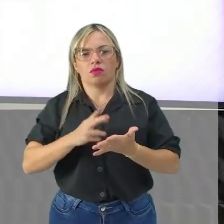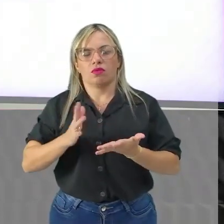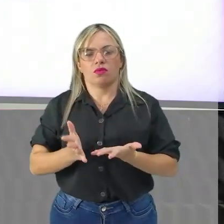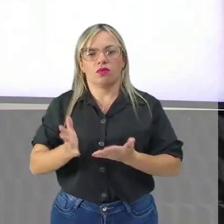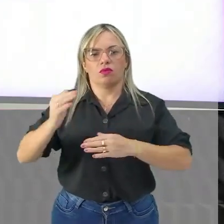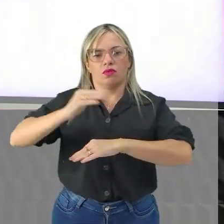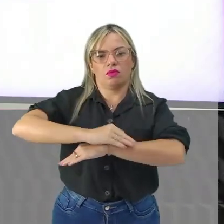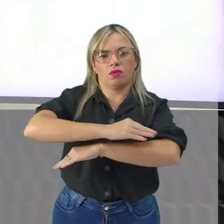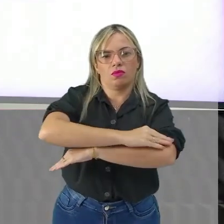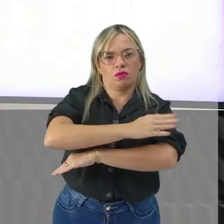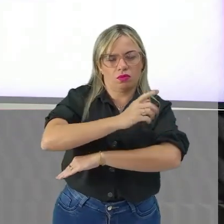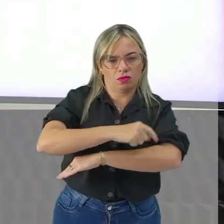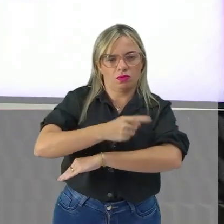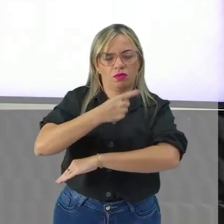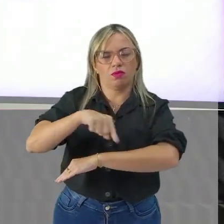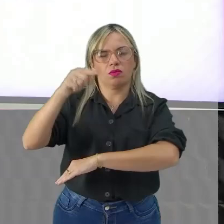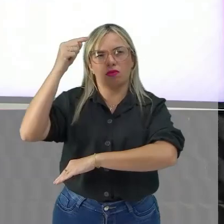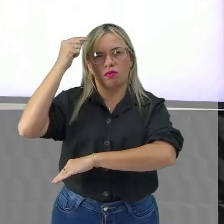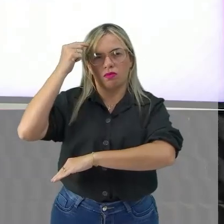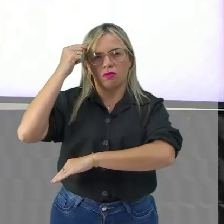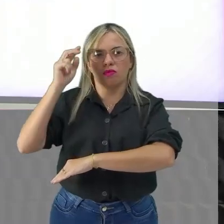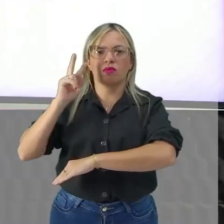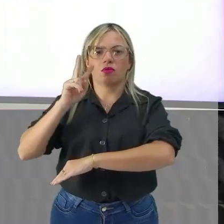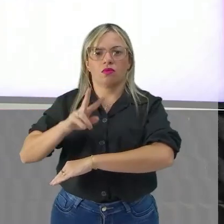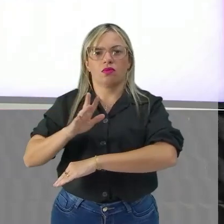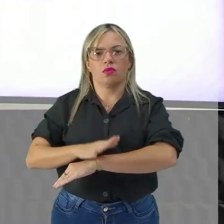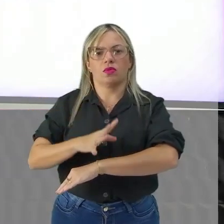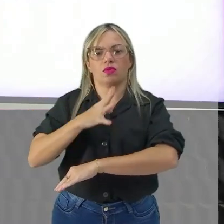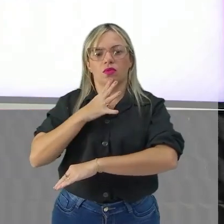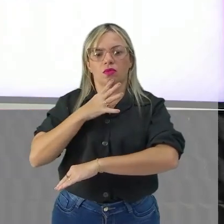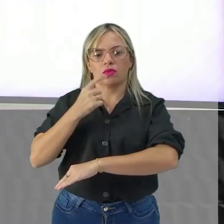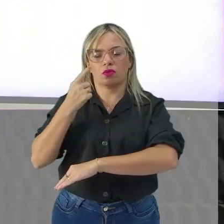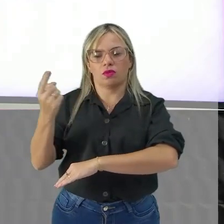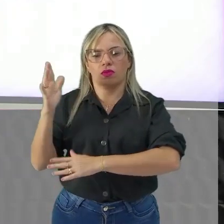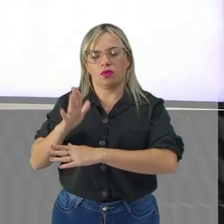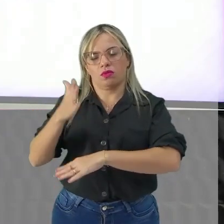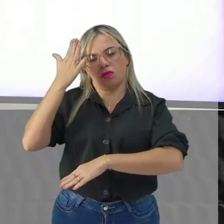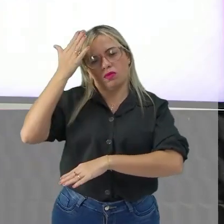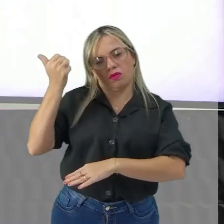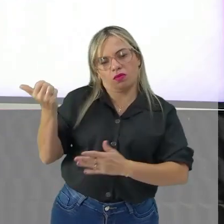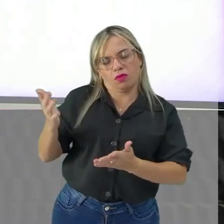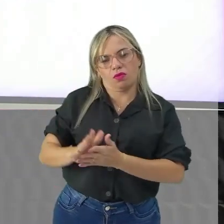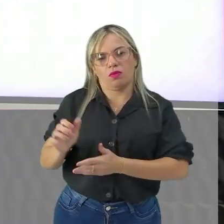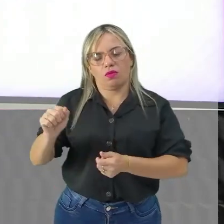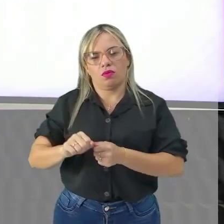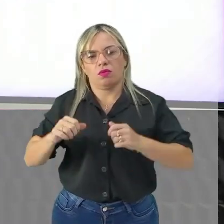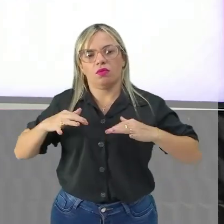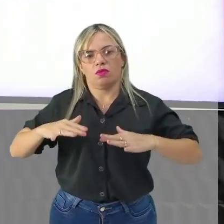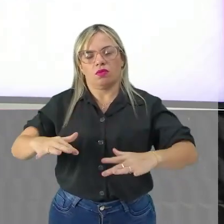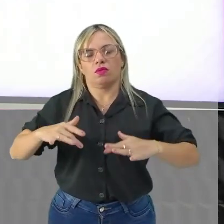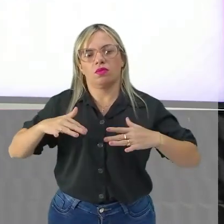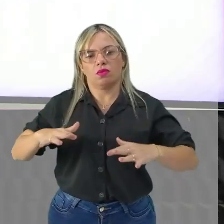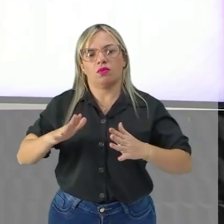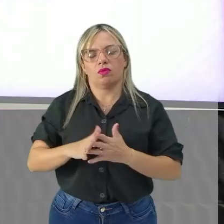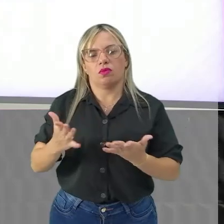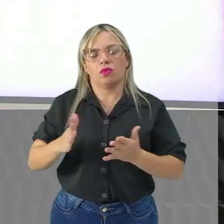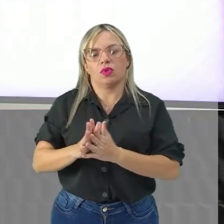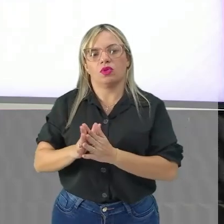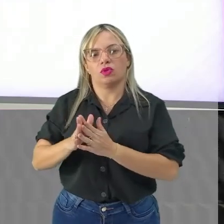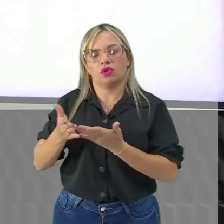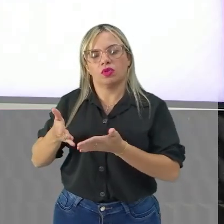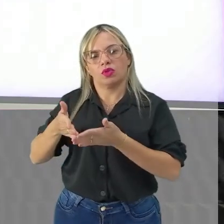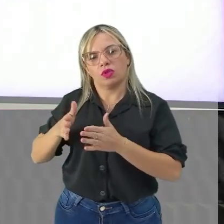que é o que está mais assim à vista da gente, né? A gente sabe que eles fazem um movimento contrário, né?